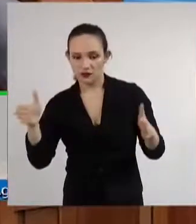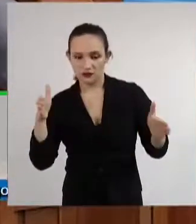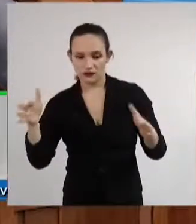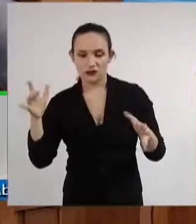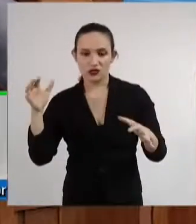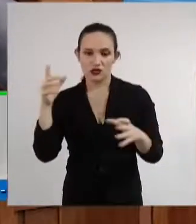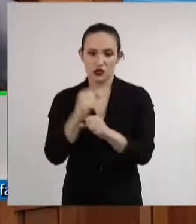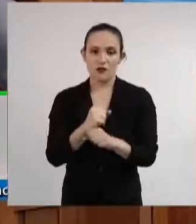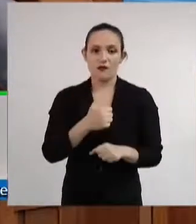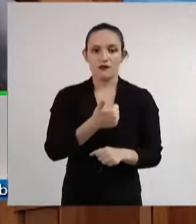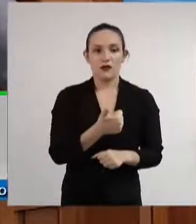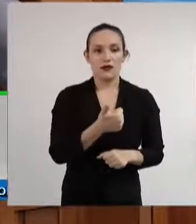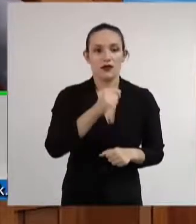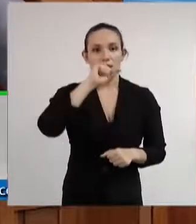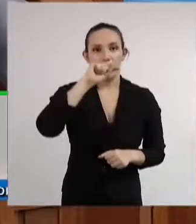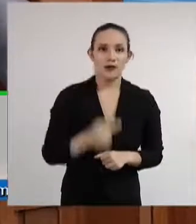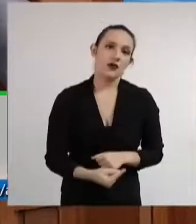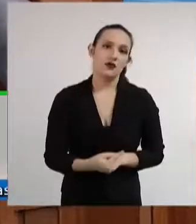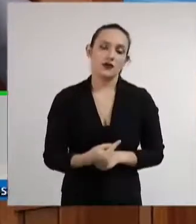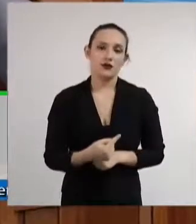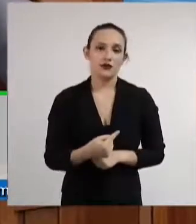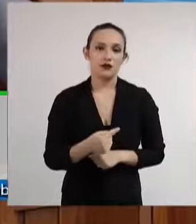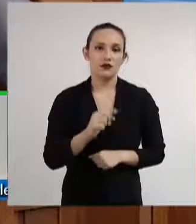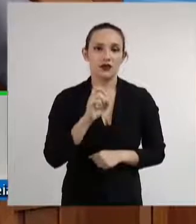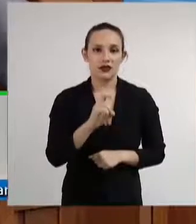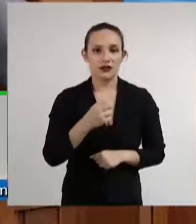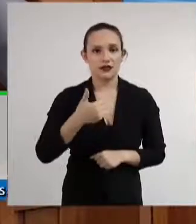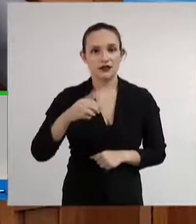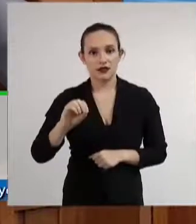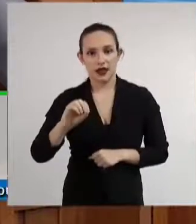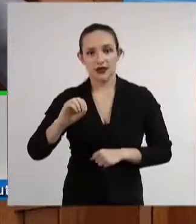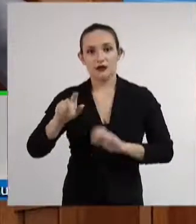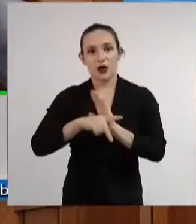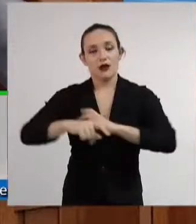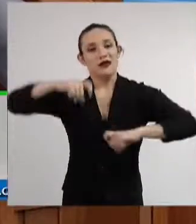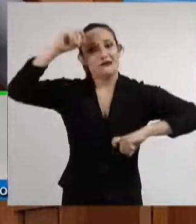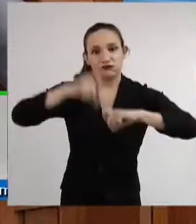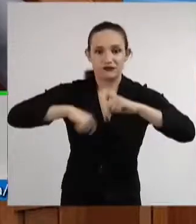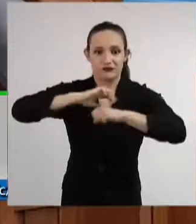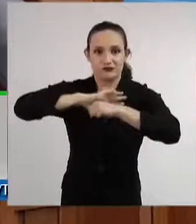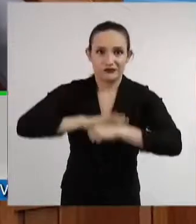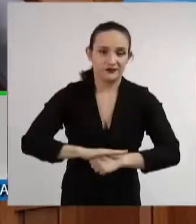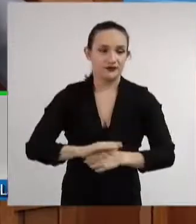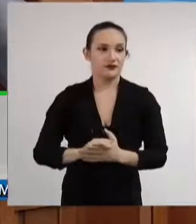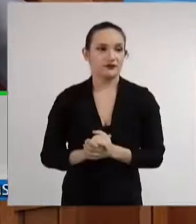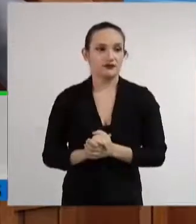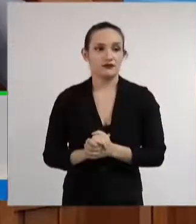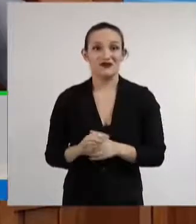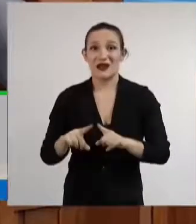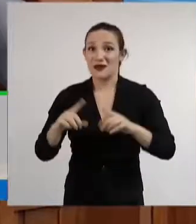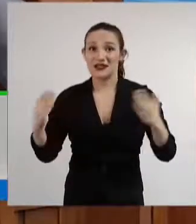registrados 1.510 boletins de estupro. Já em 2018, foram